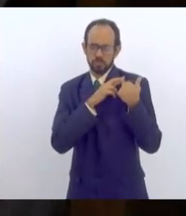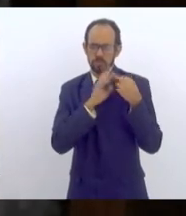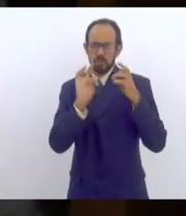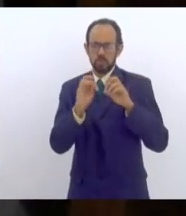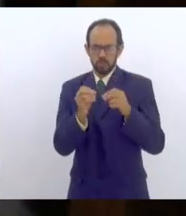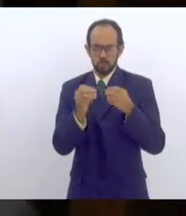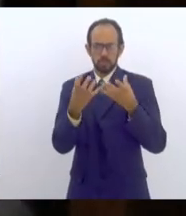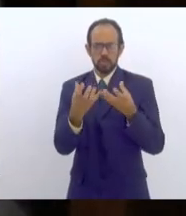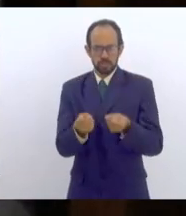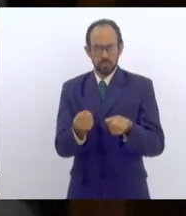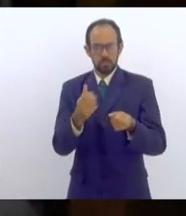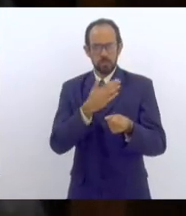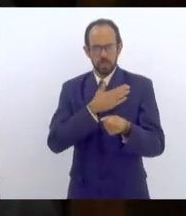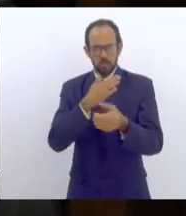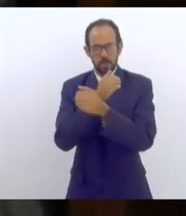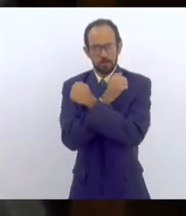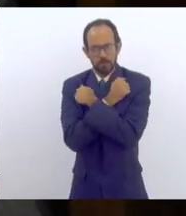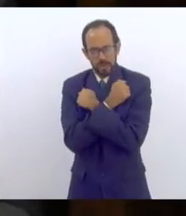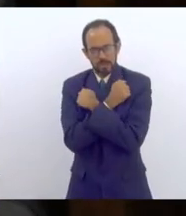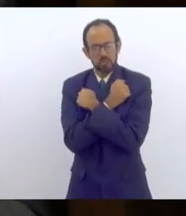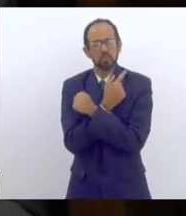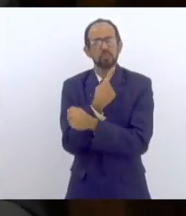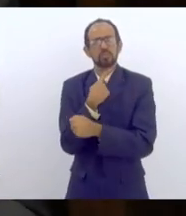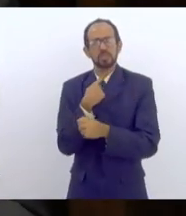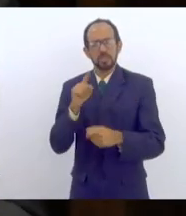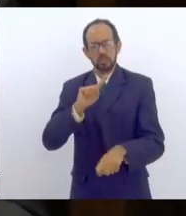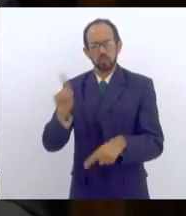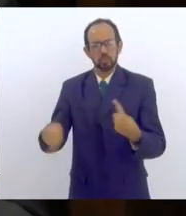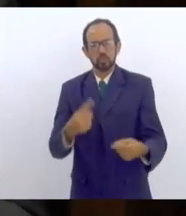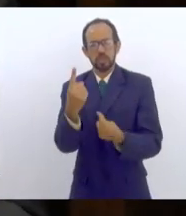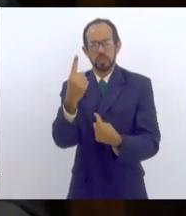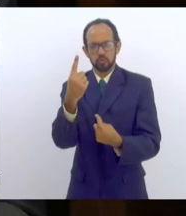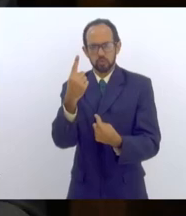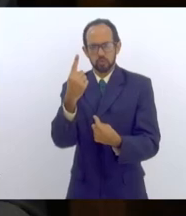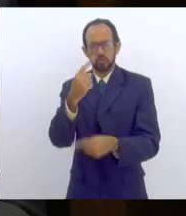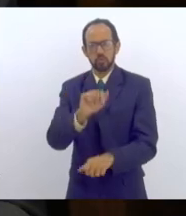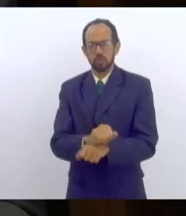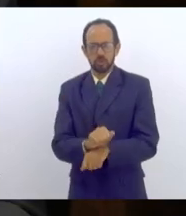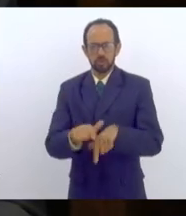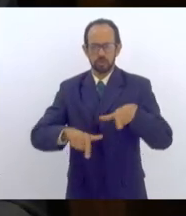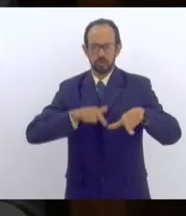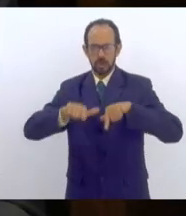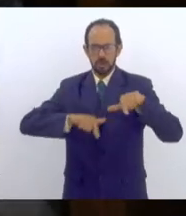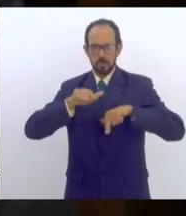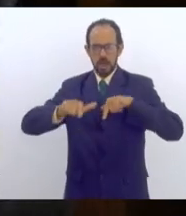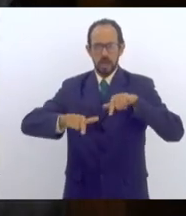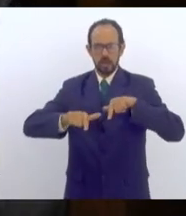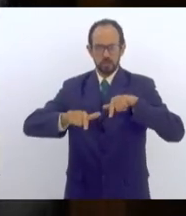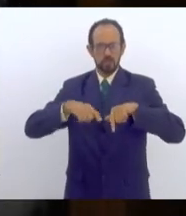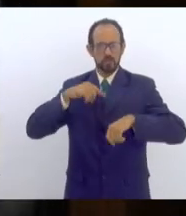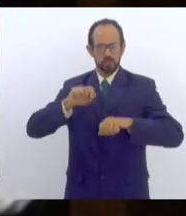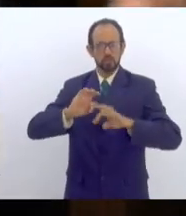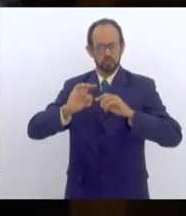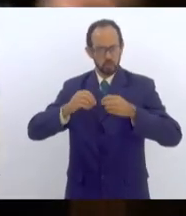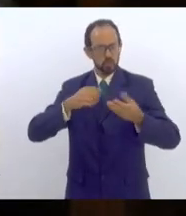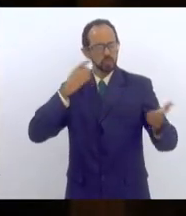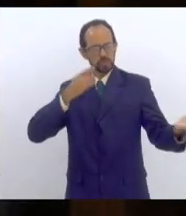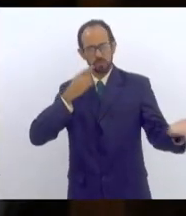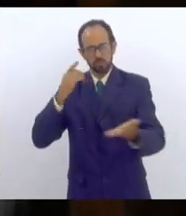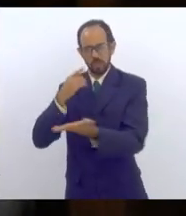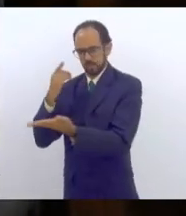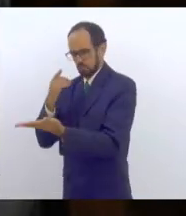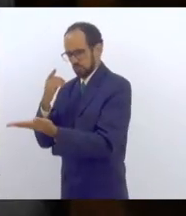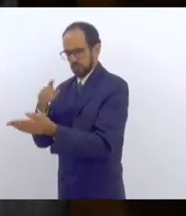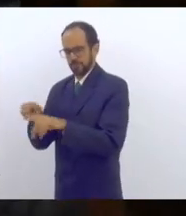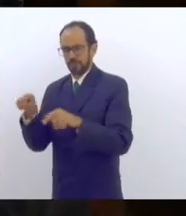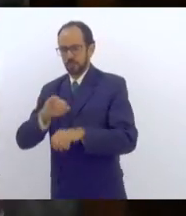meu abraço, um desejo de muito sucesso na atividade legislativa e,